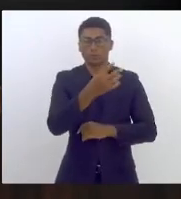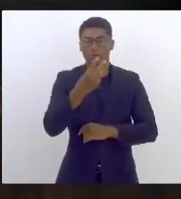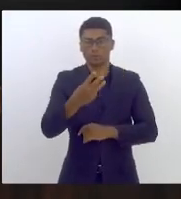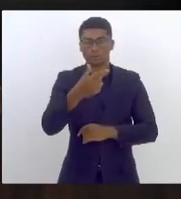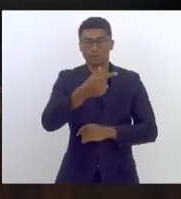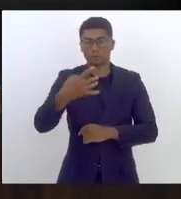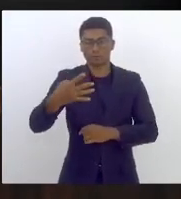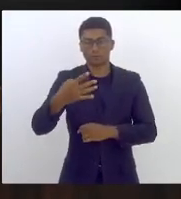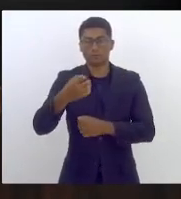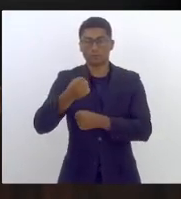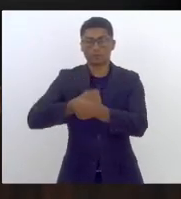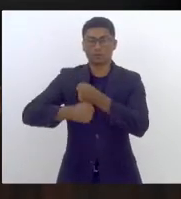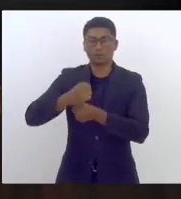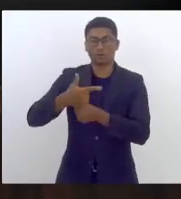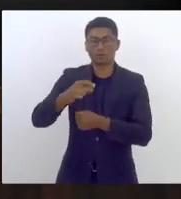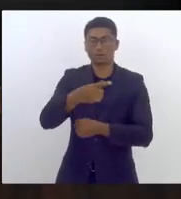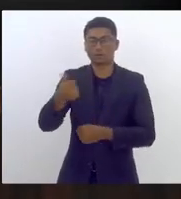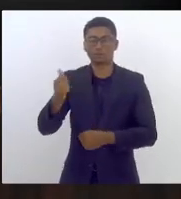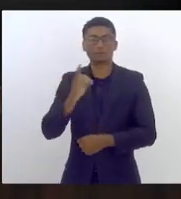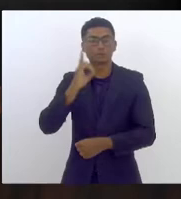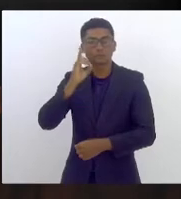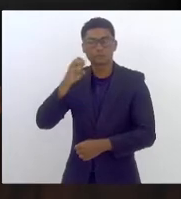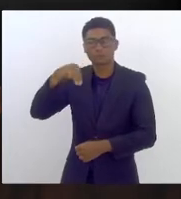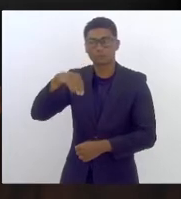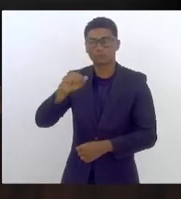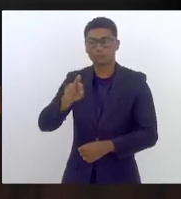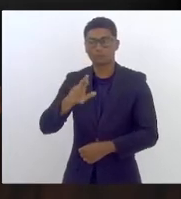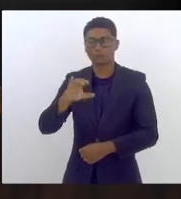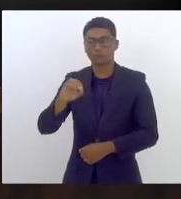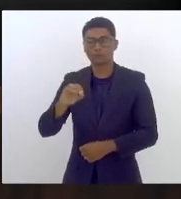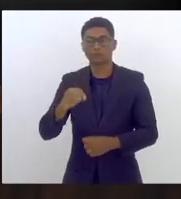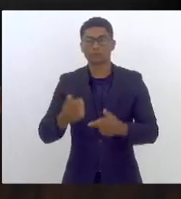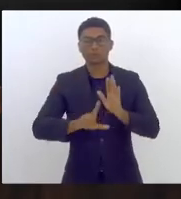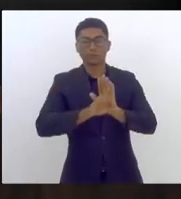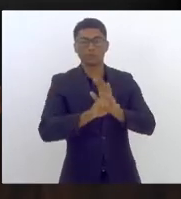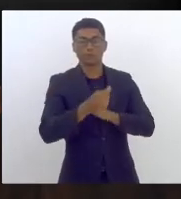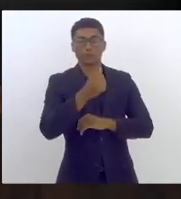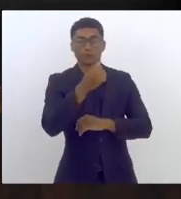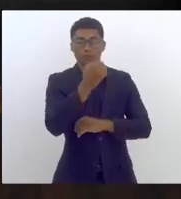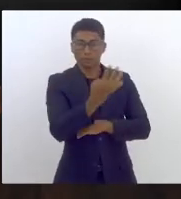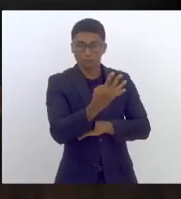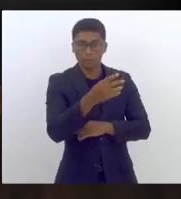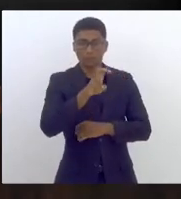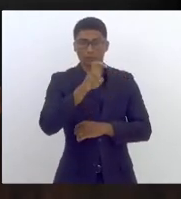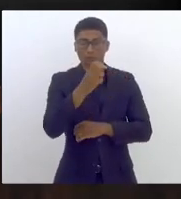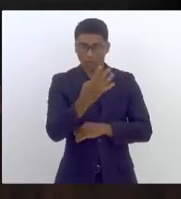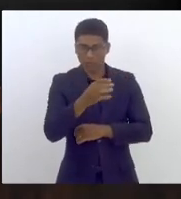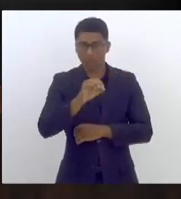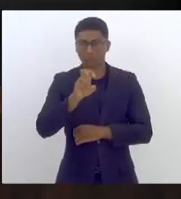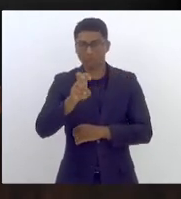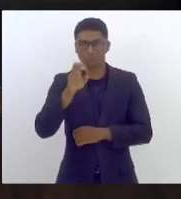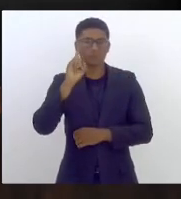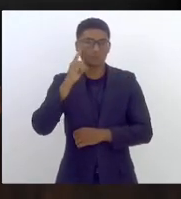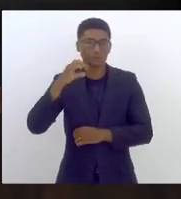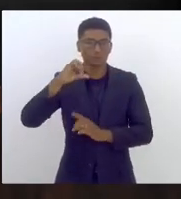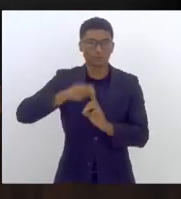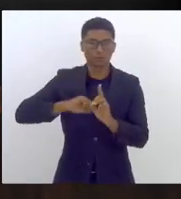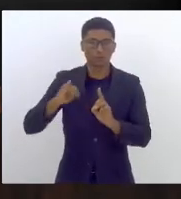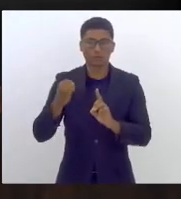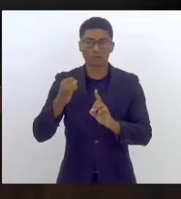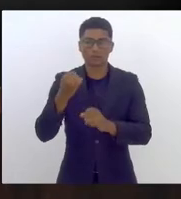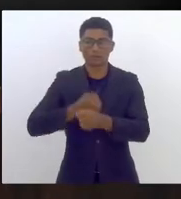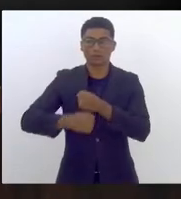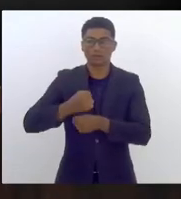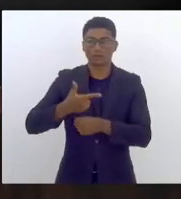de 21 de autoria Deputado Márcio canela que altera a lei 4.705 de 9 de Janeiro 2006 para